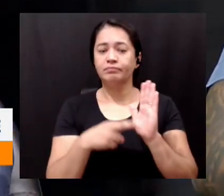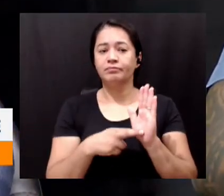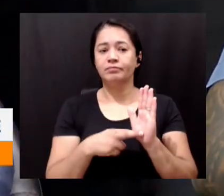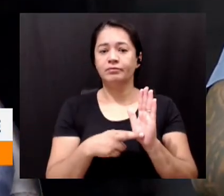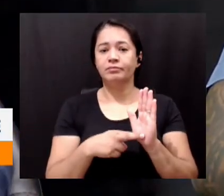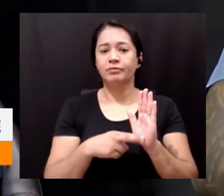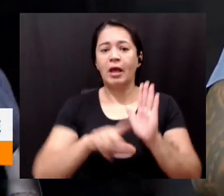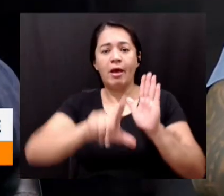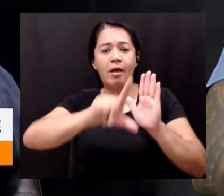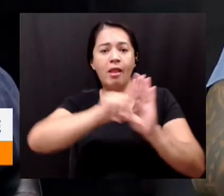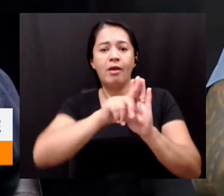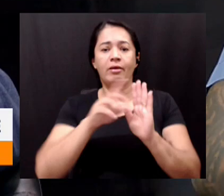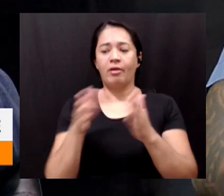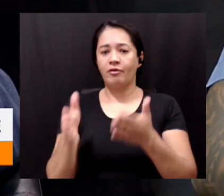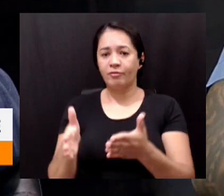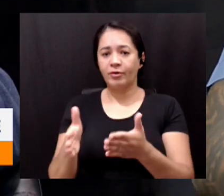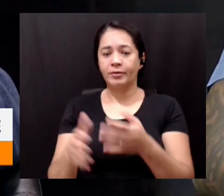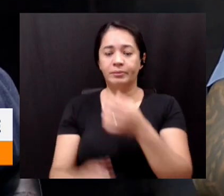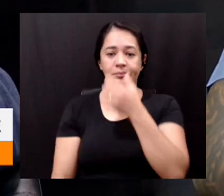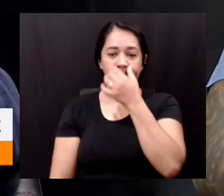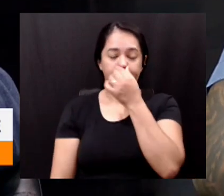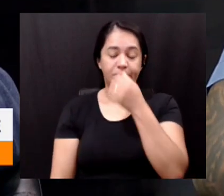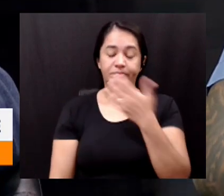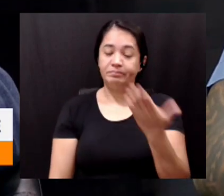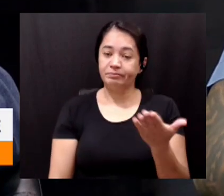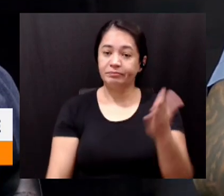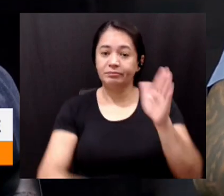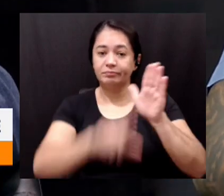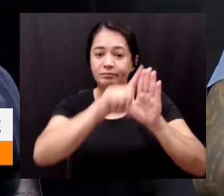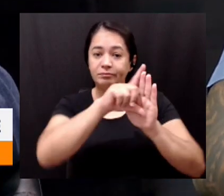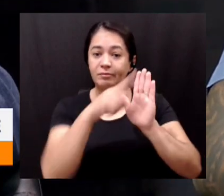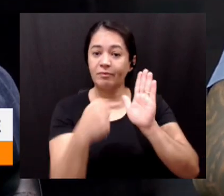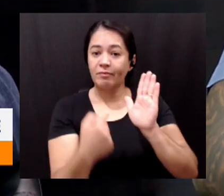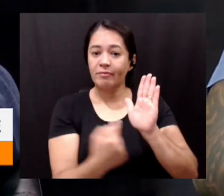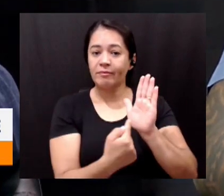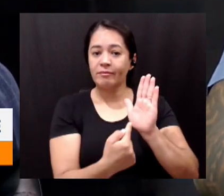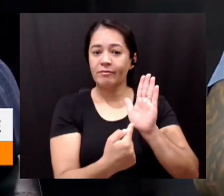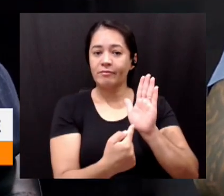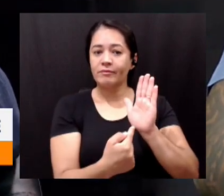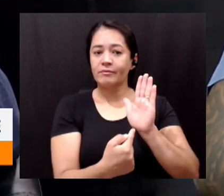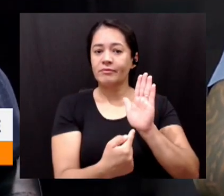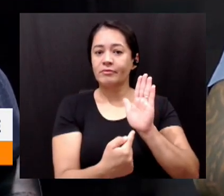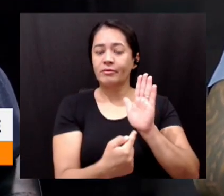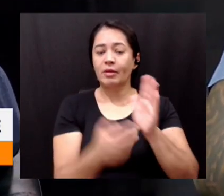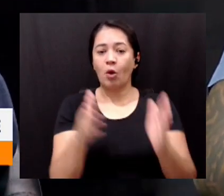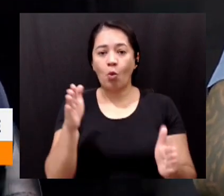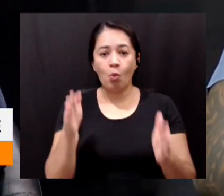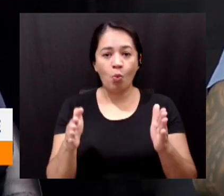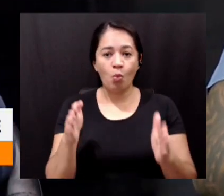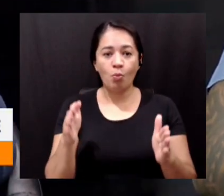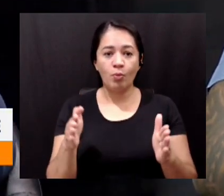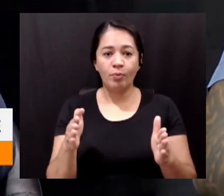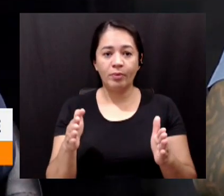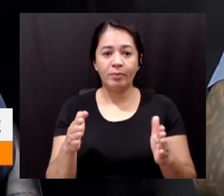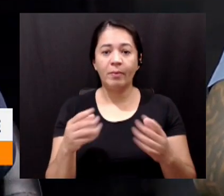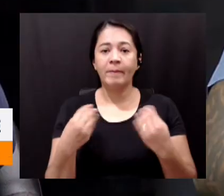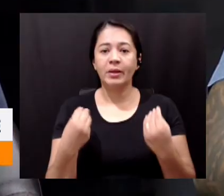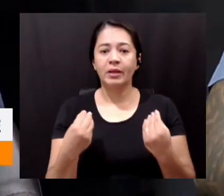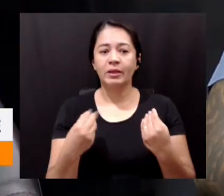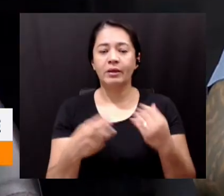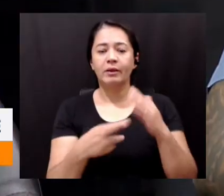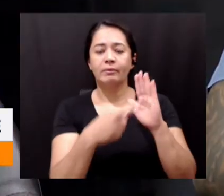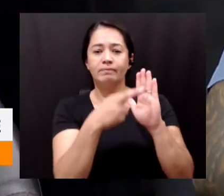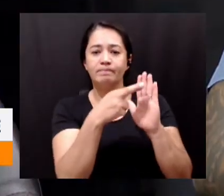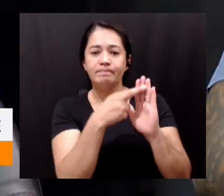aqui no Brasil. E essa lei, ela deu um prazo para se regulamentar de 2